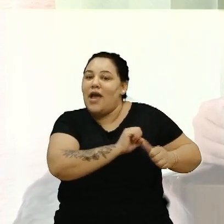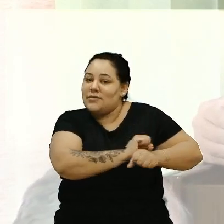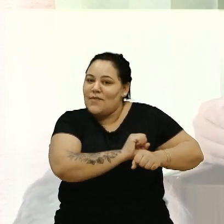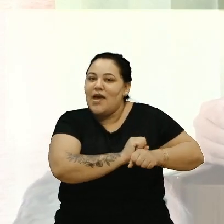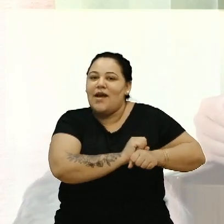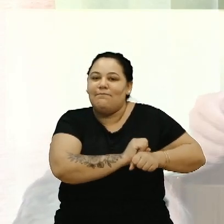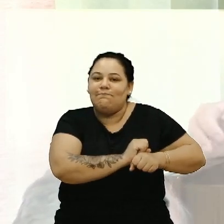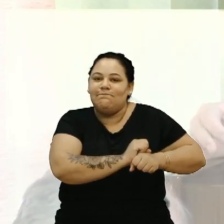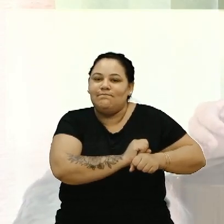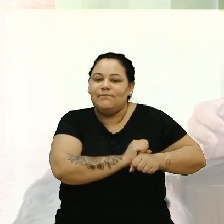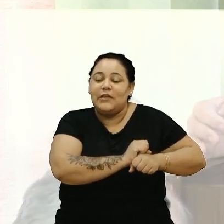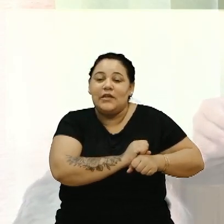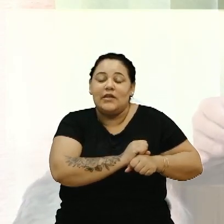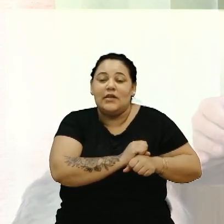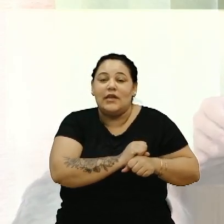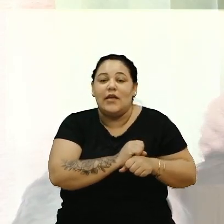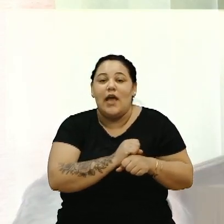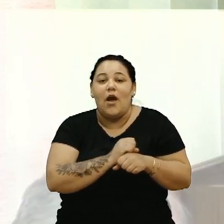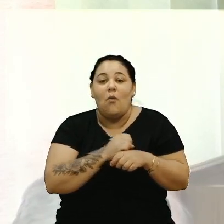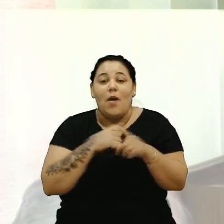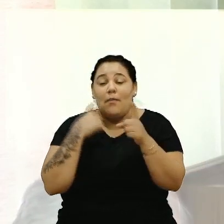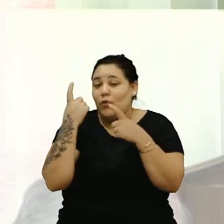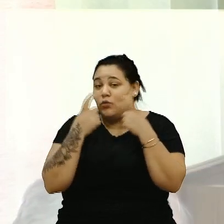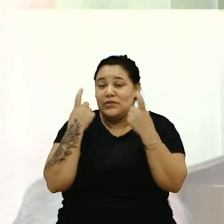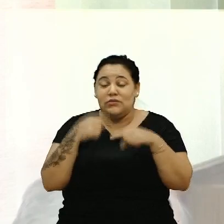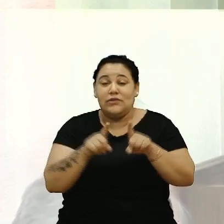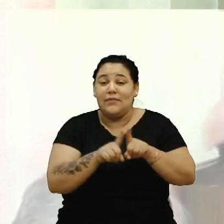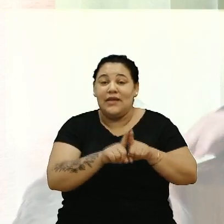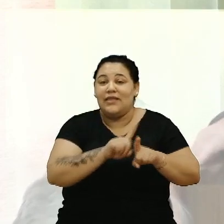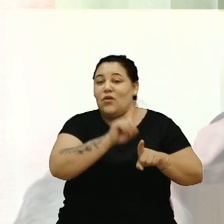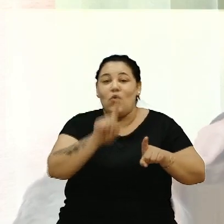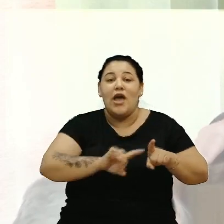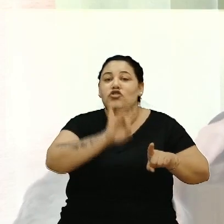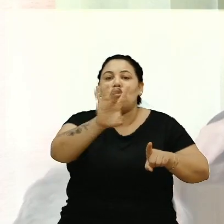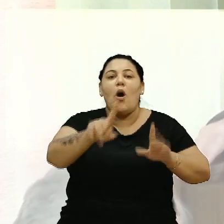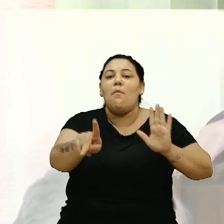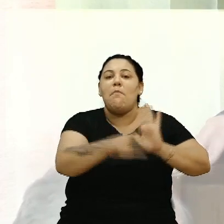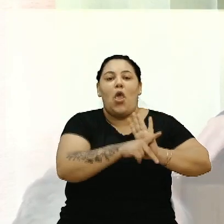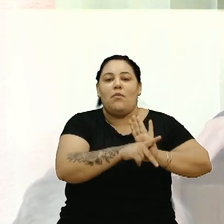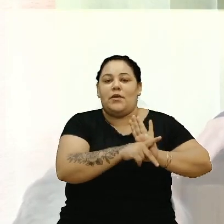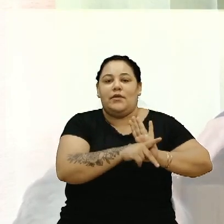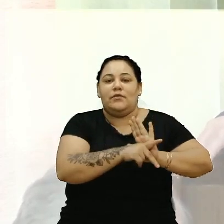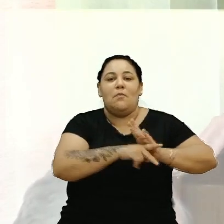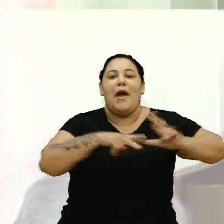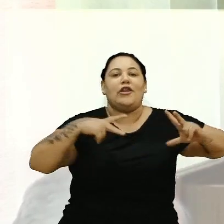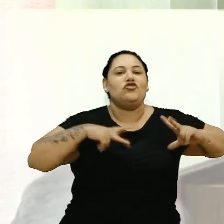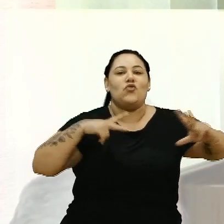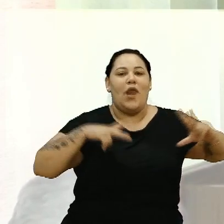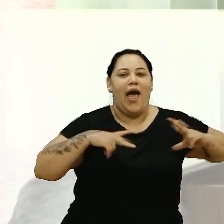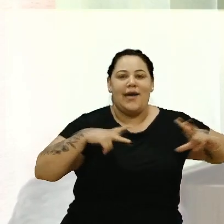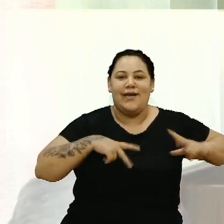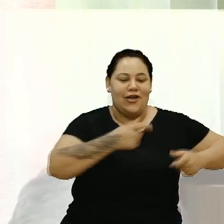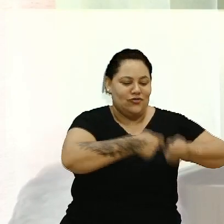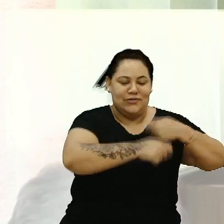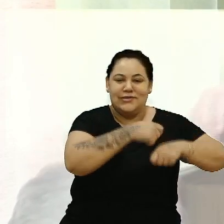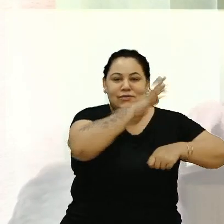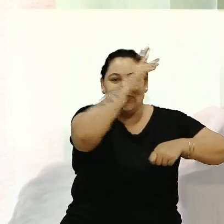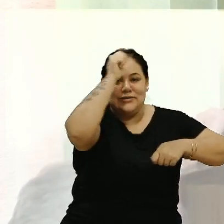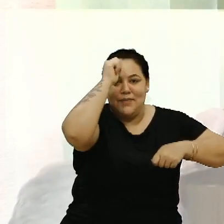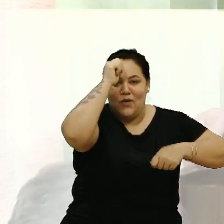E essa é uma preocupação que não é uma preocupação exclusiva dos órgãos públicos, das administrações